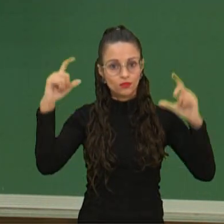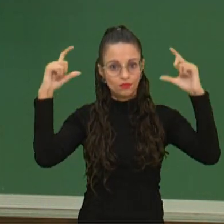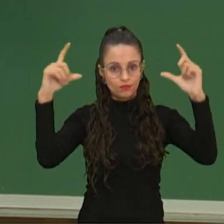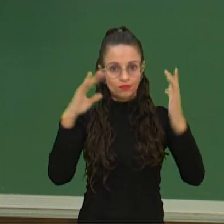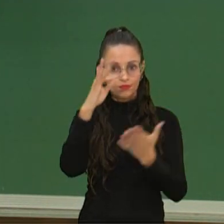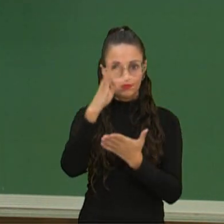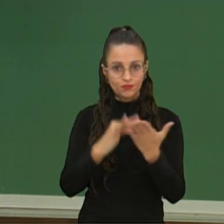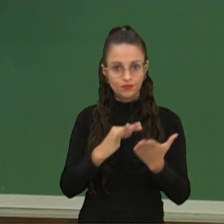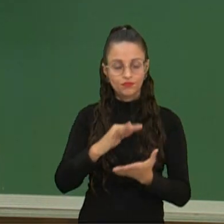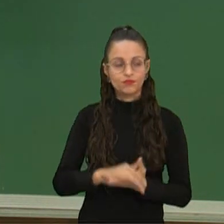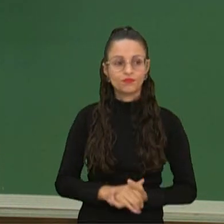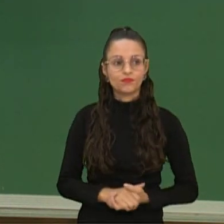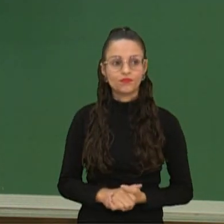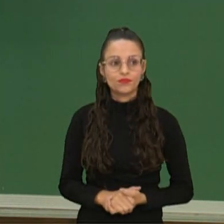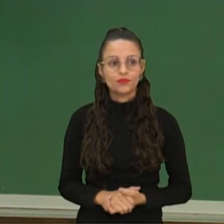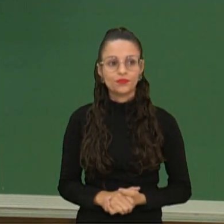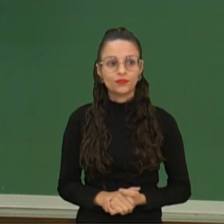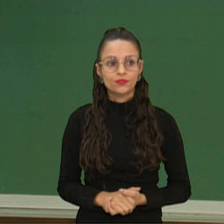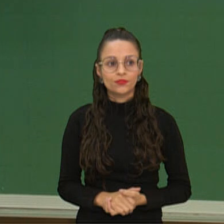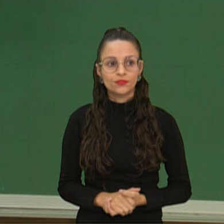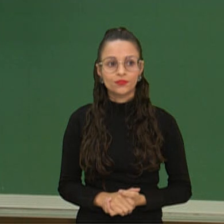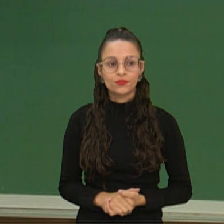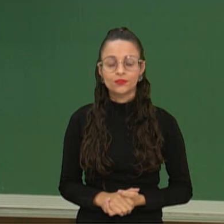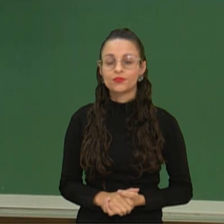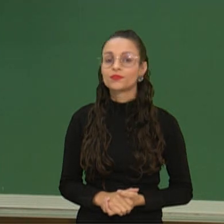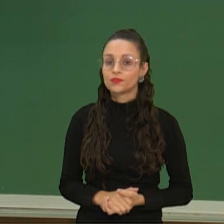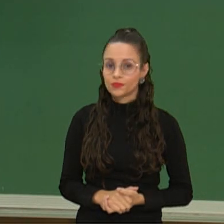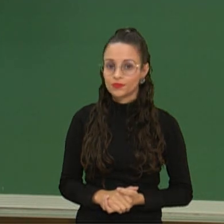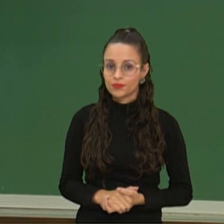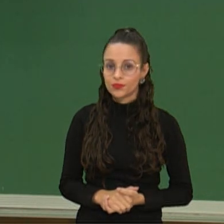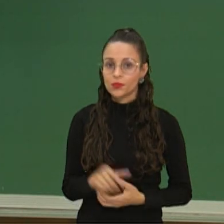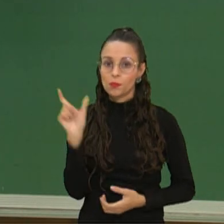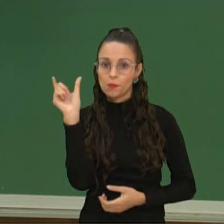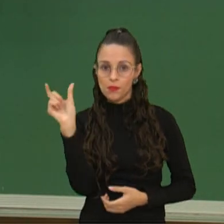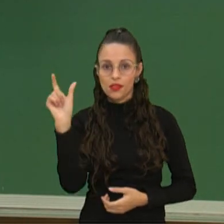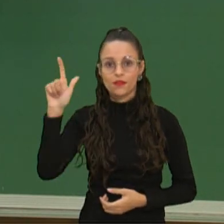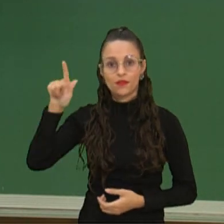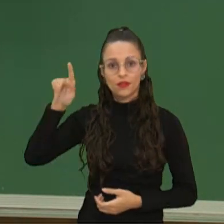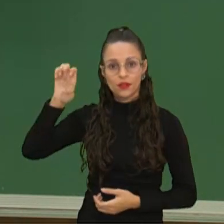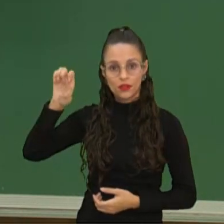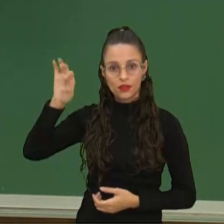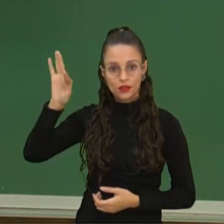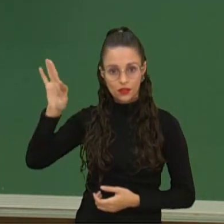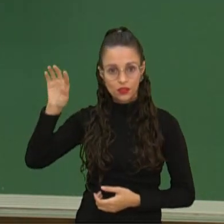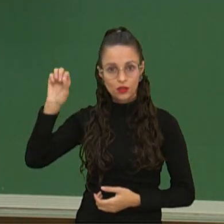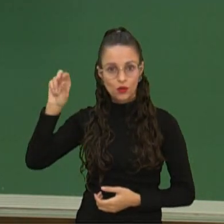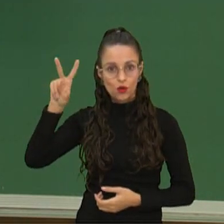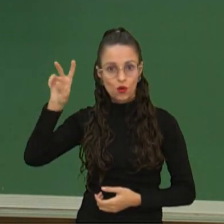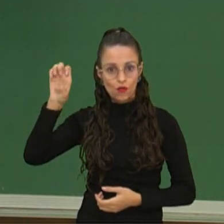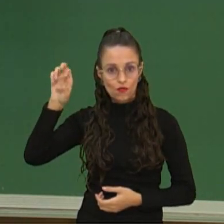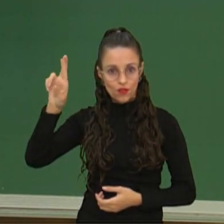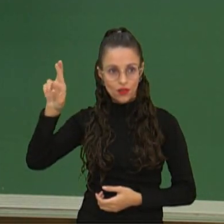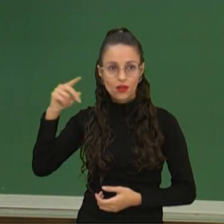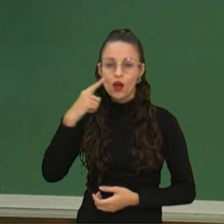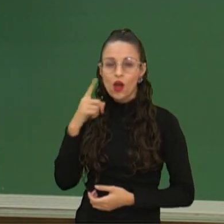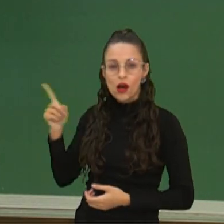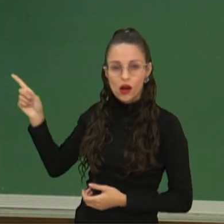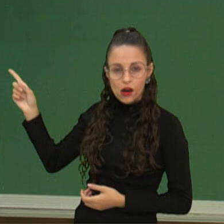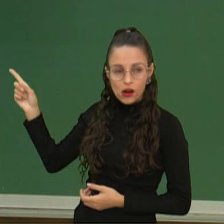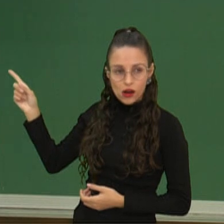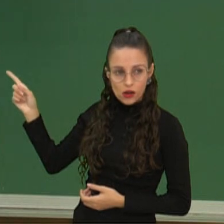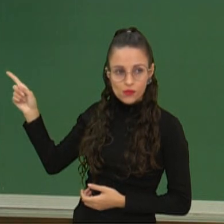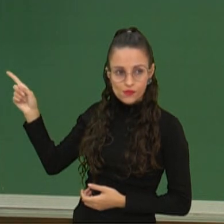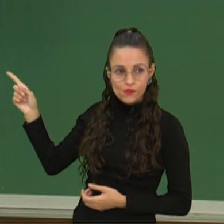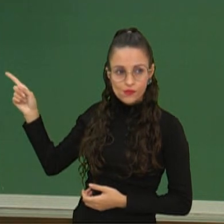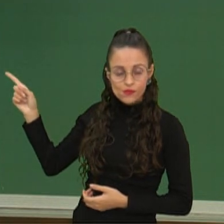lá. A palavra get over, na linha número 1, tem o mesmo significado que. Então ela está aqui, ó. Get over, na